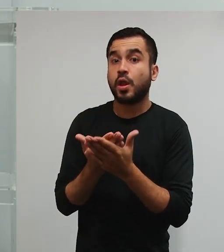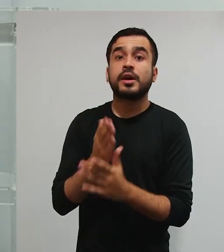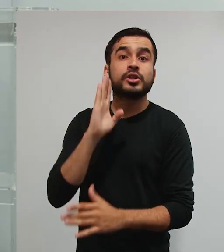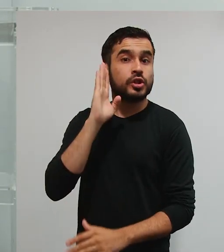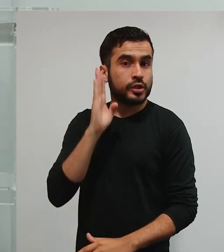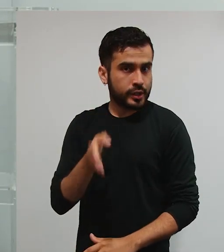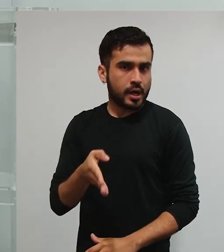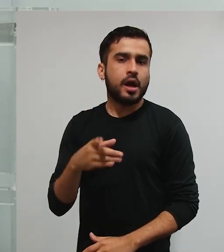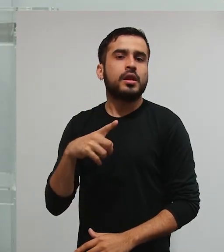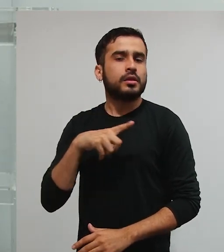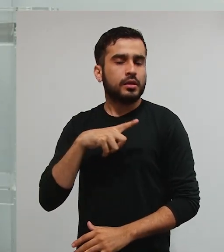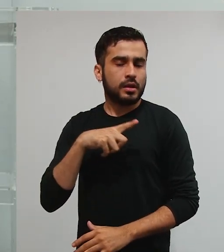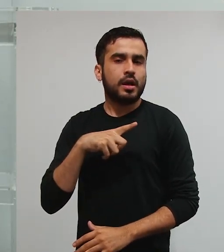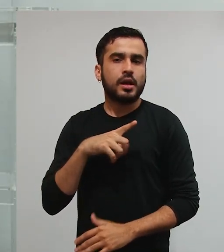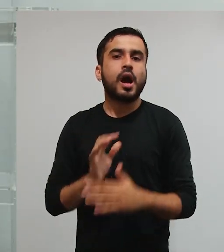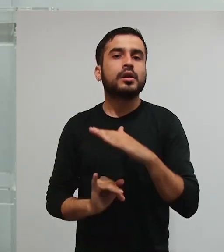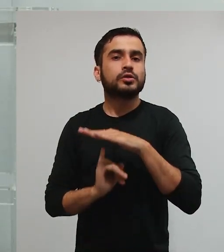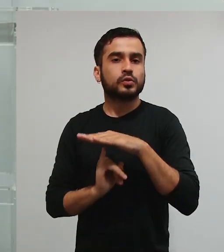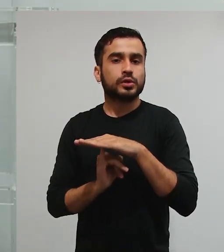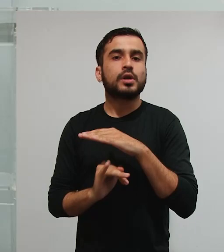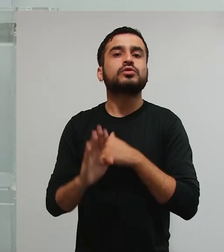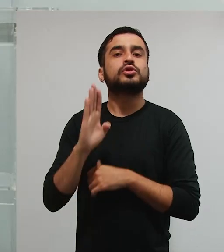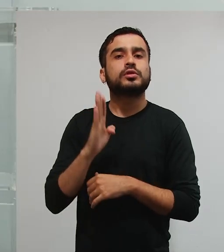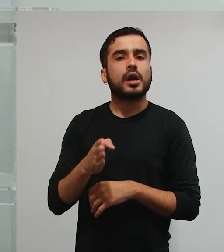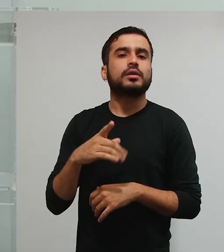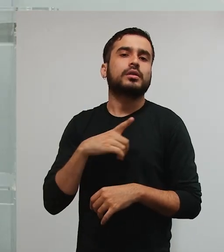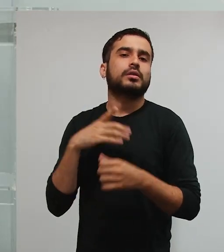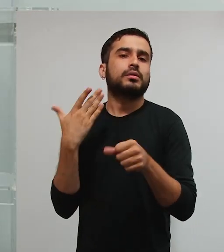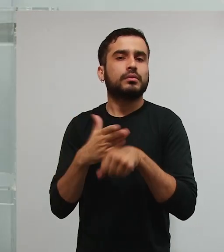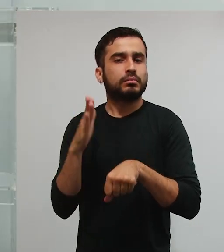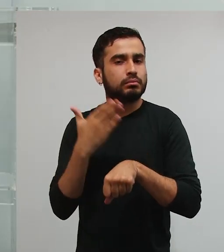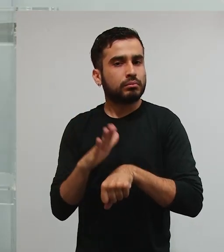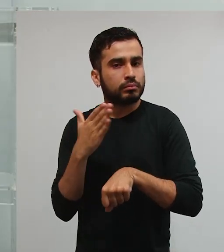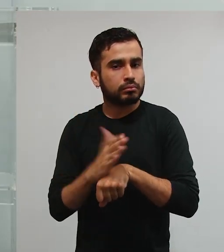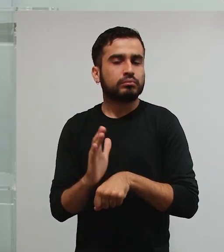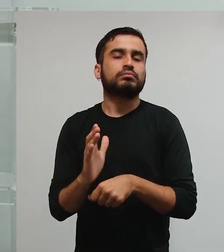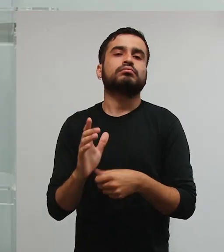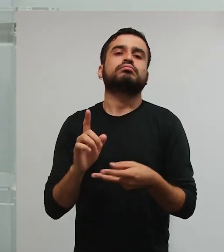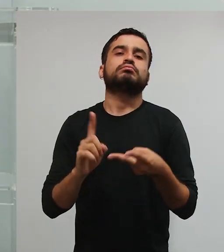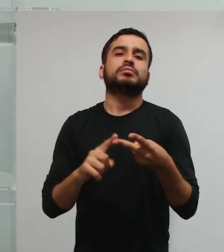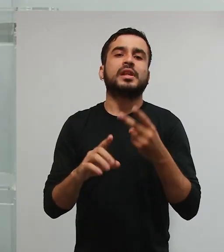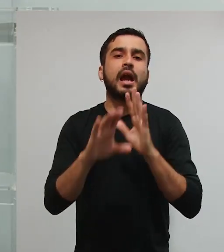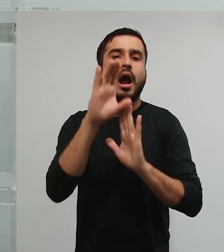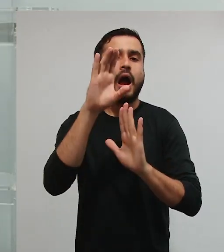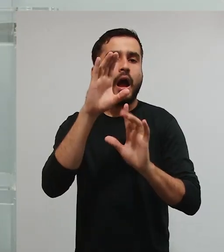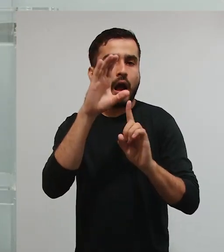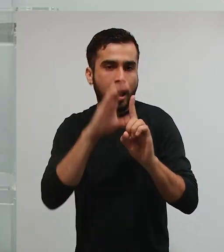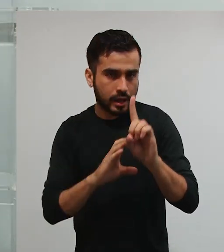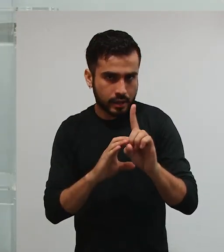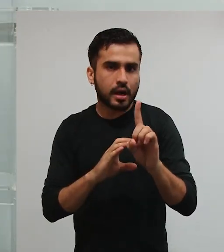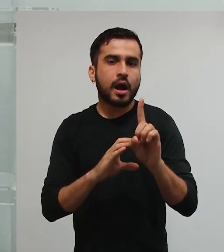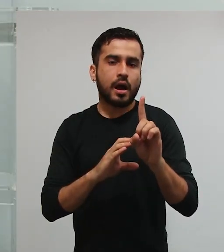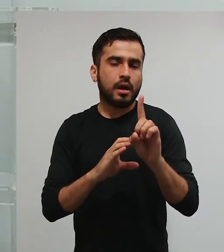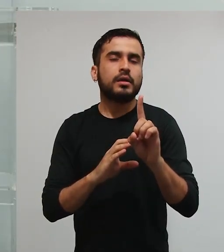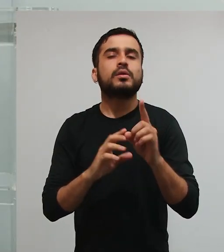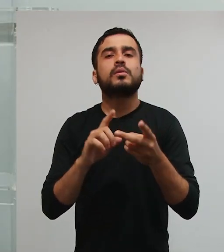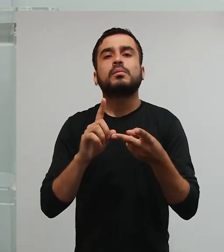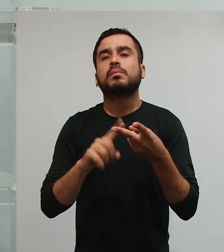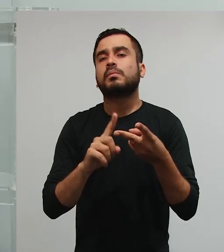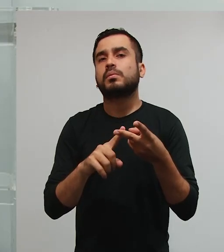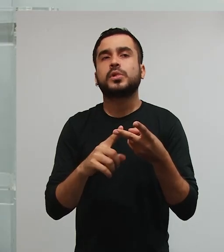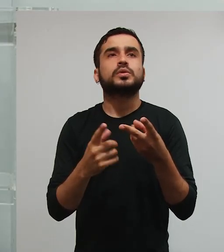Ela tem a instituição faz práticas interculturais, tem um calendário intercultural,